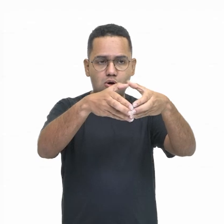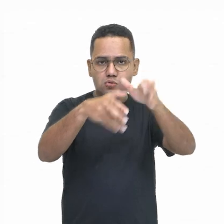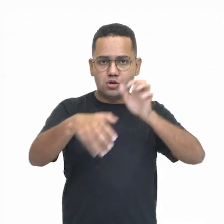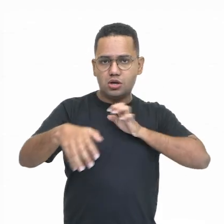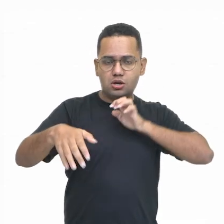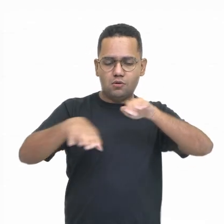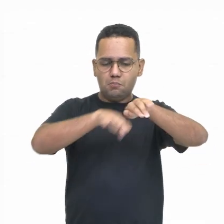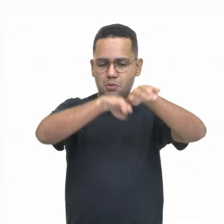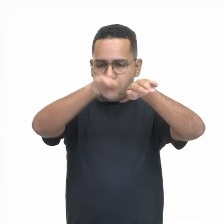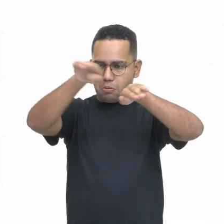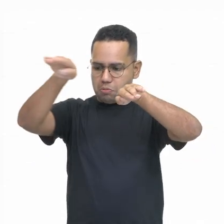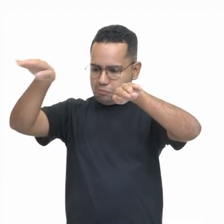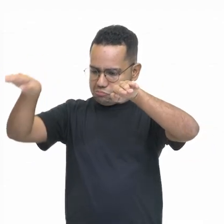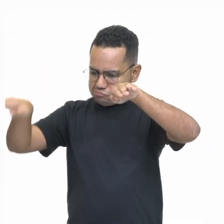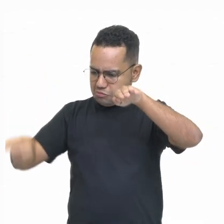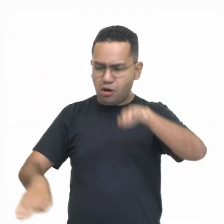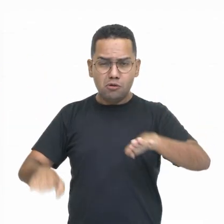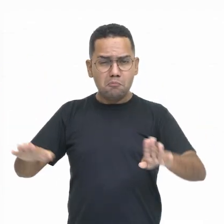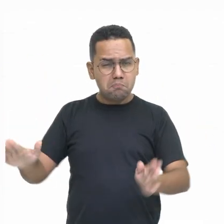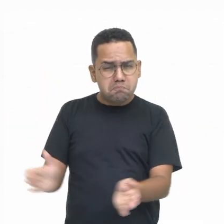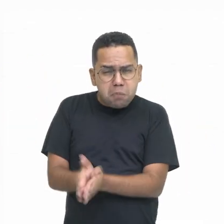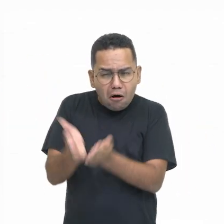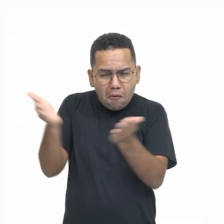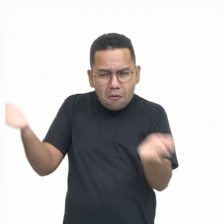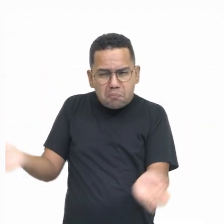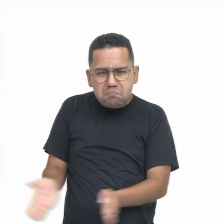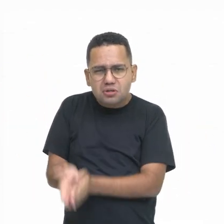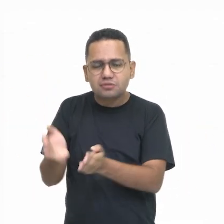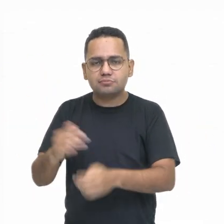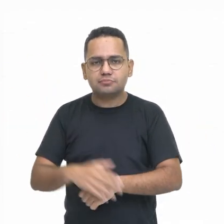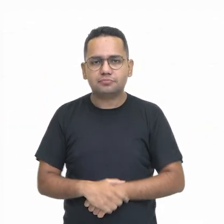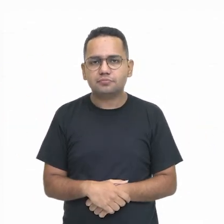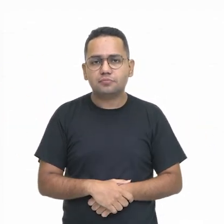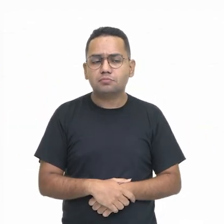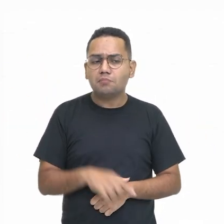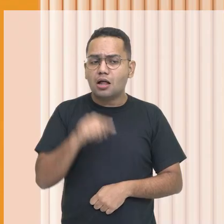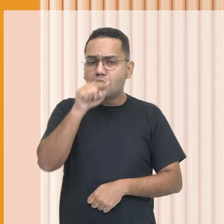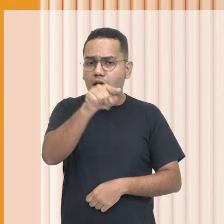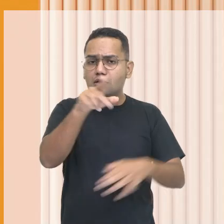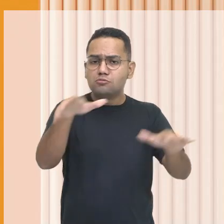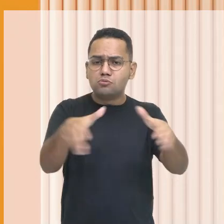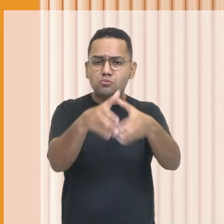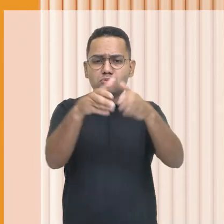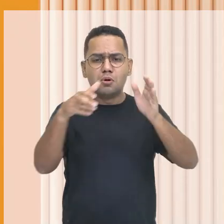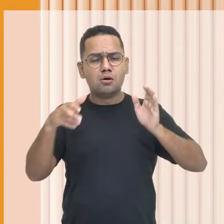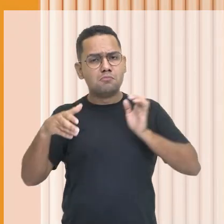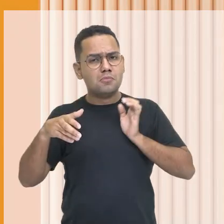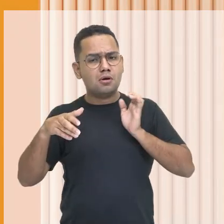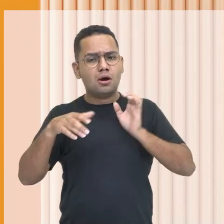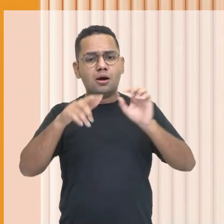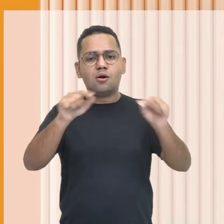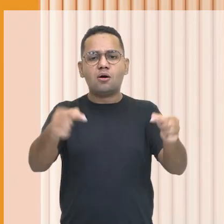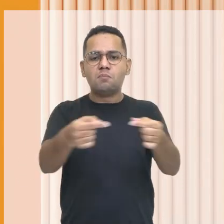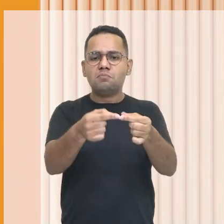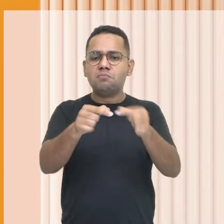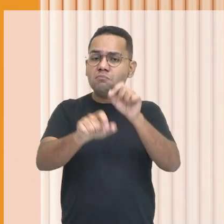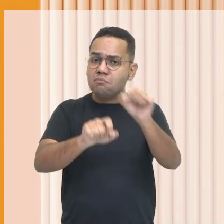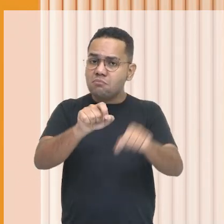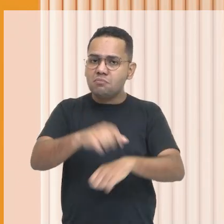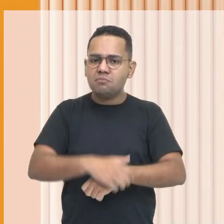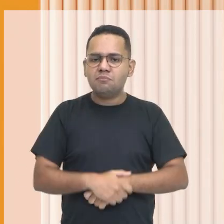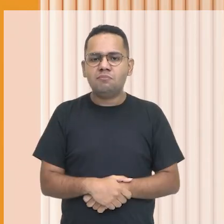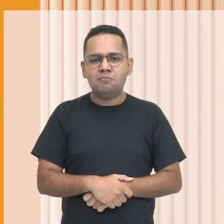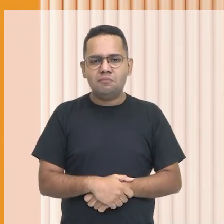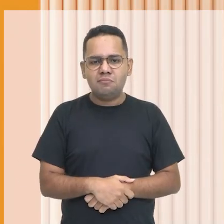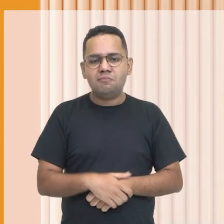pirâmide social. E são justamente as pessoas que ficam no topo da pirâmide que normalmente estão associadas a quê? As